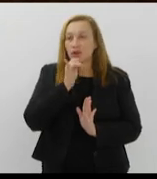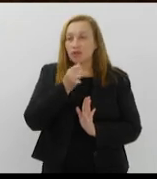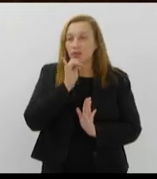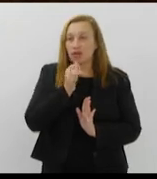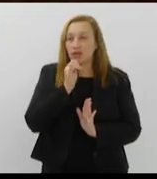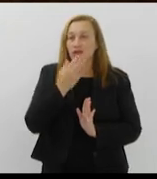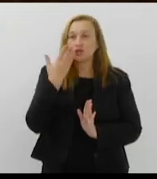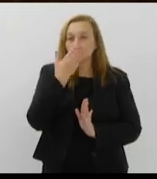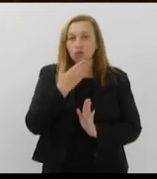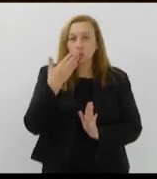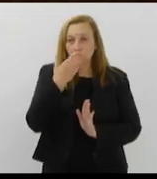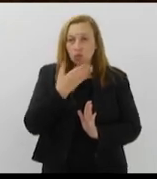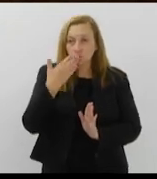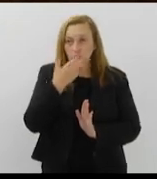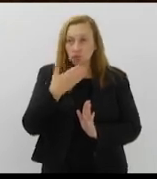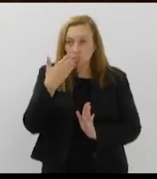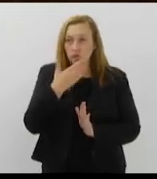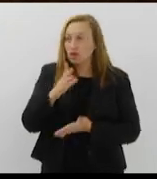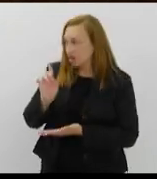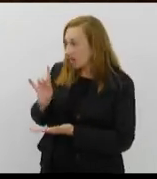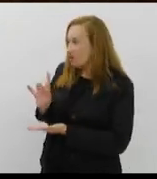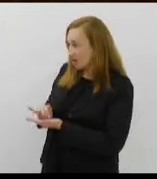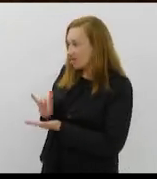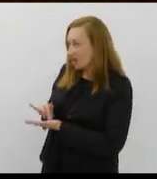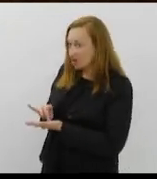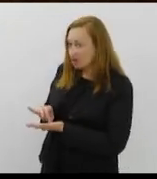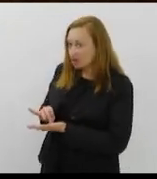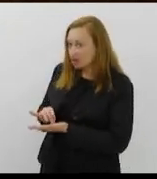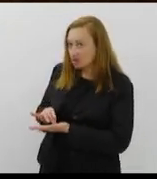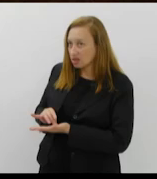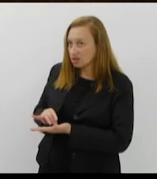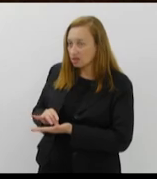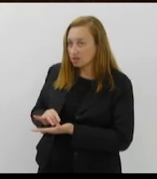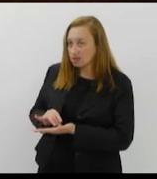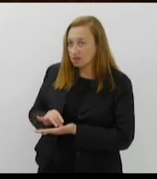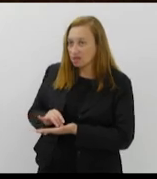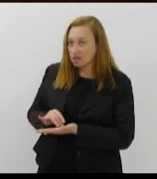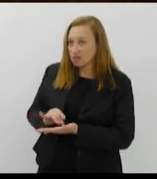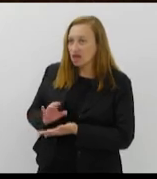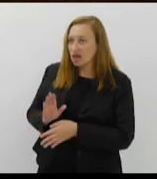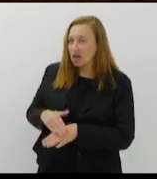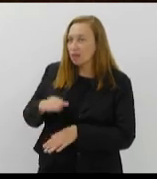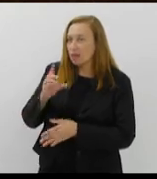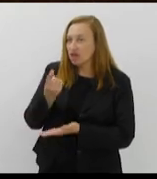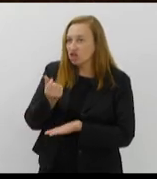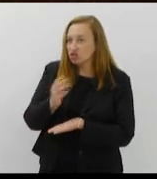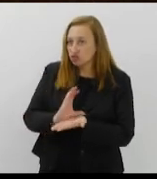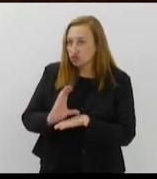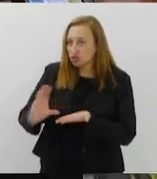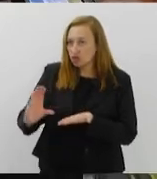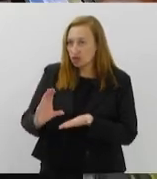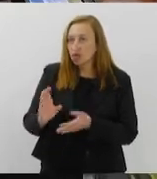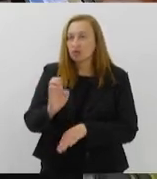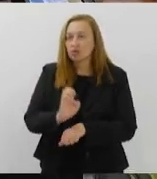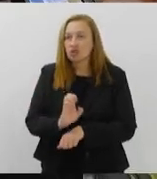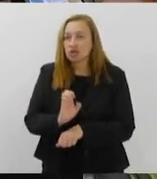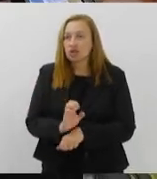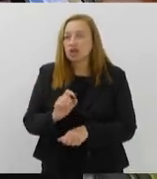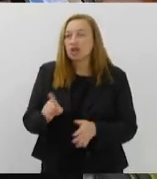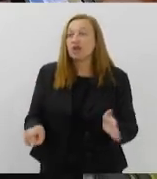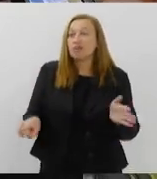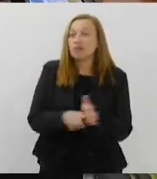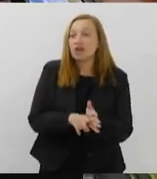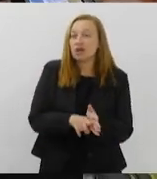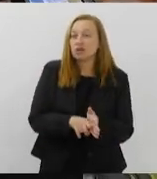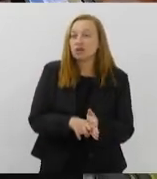Paulo. Não é verdade, deputado Luiz Paulo? Era mais recurso para o Estado e menos doença e